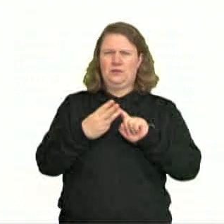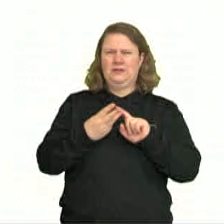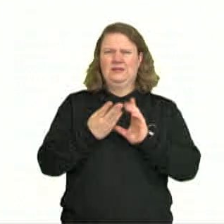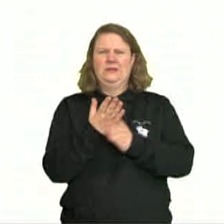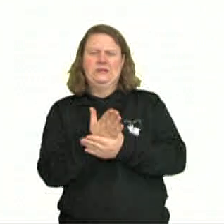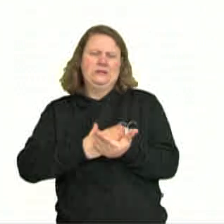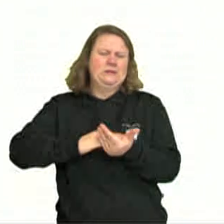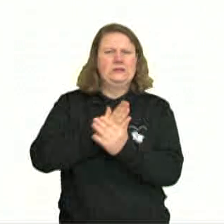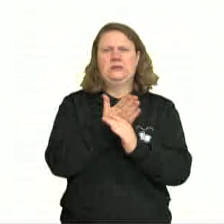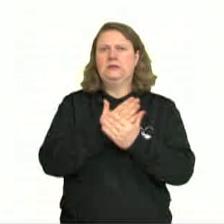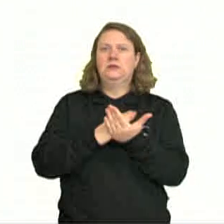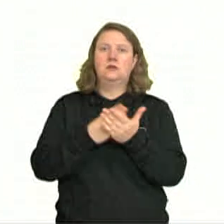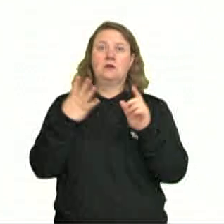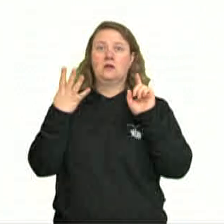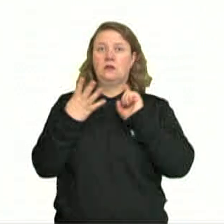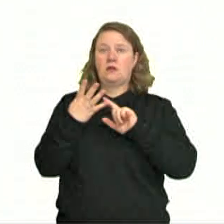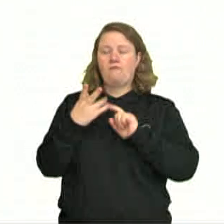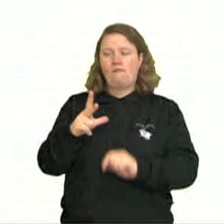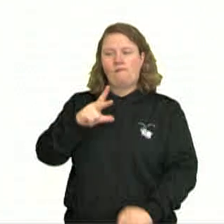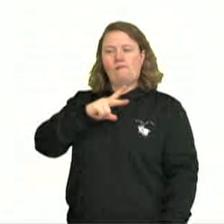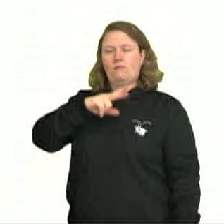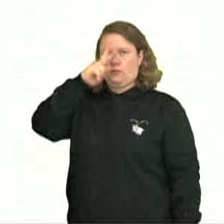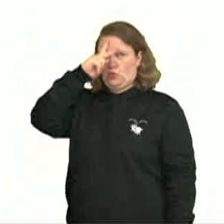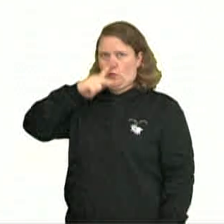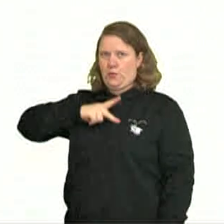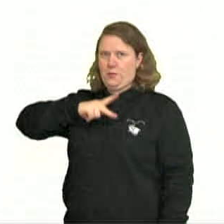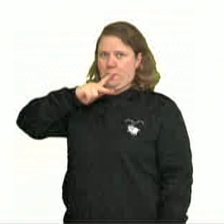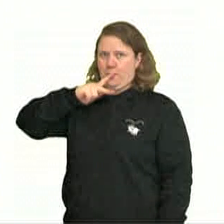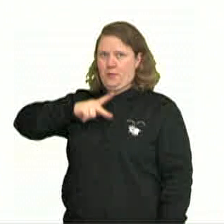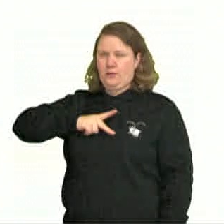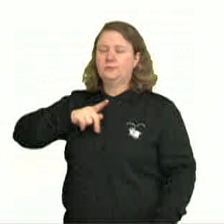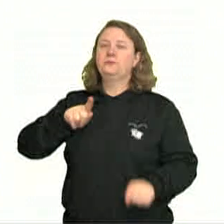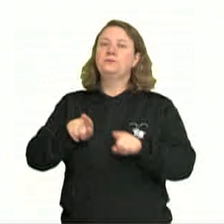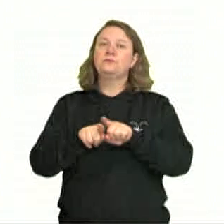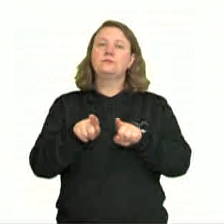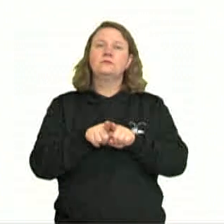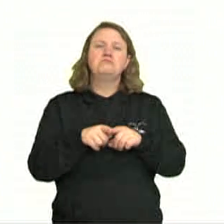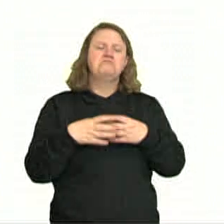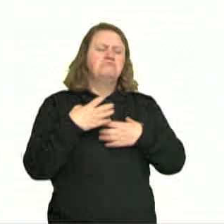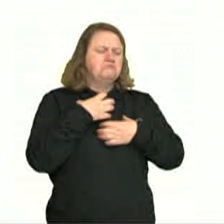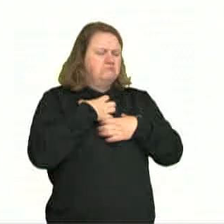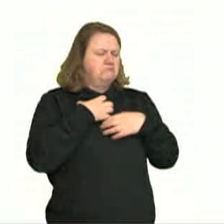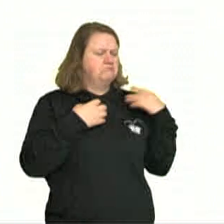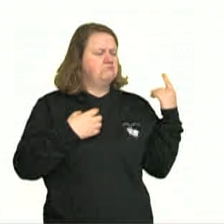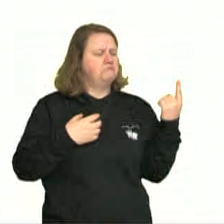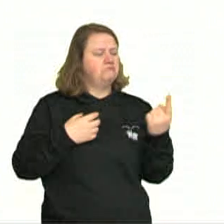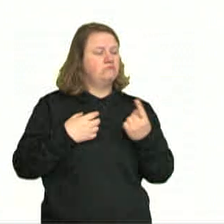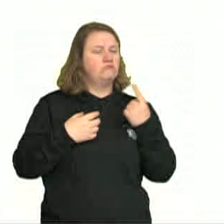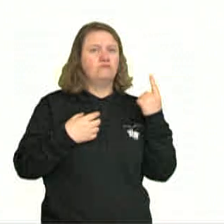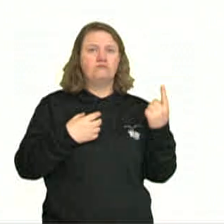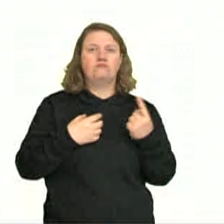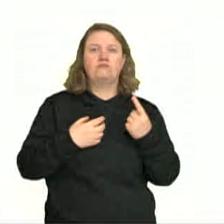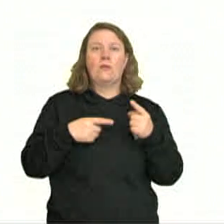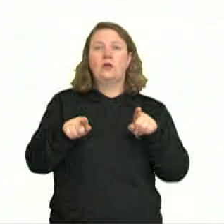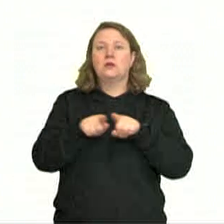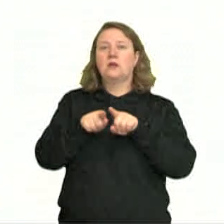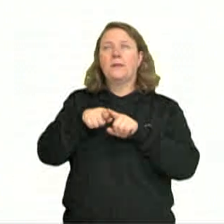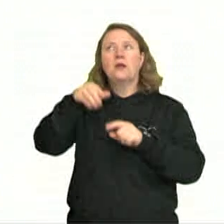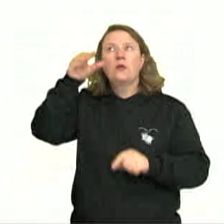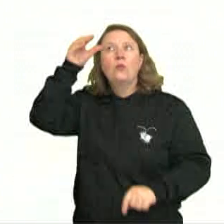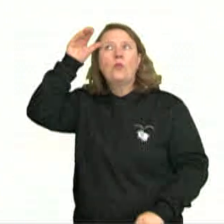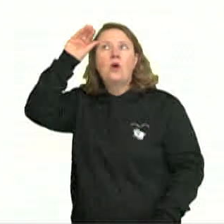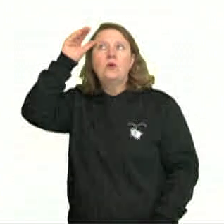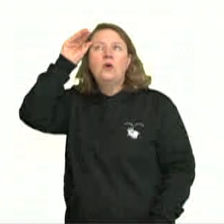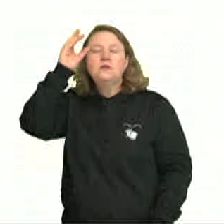e individualismo. Há misticismo no campo da solidão, mas existe a consciência de seus dons